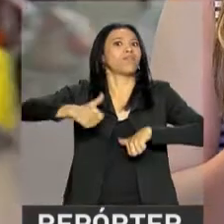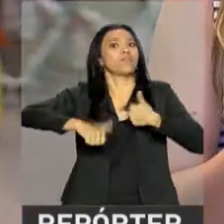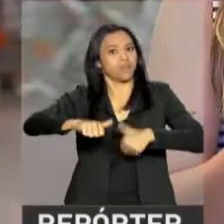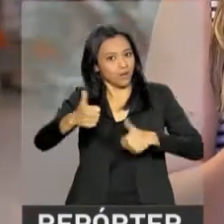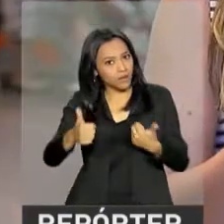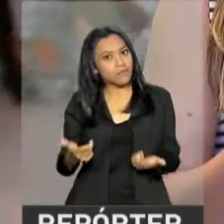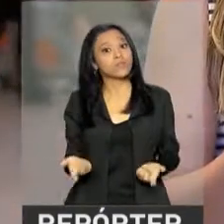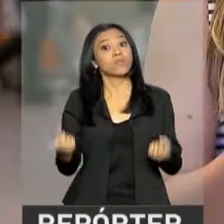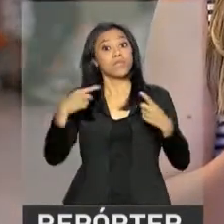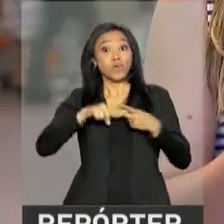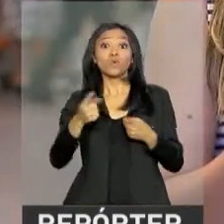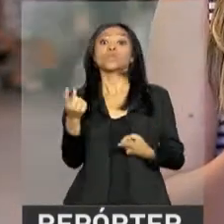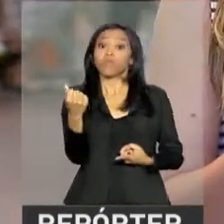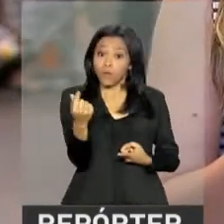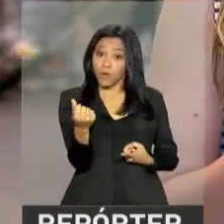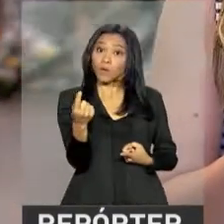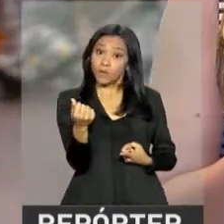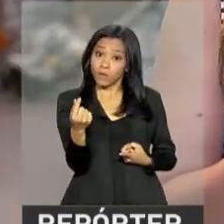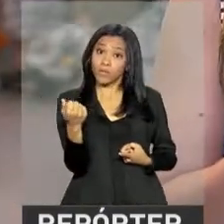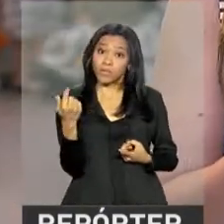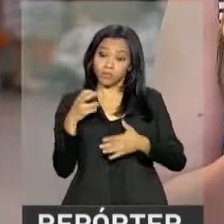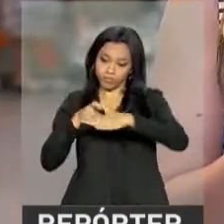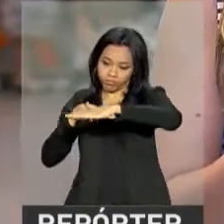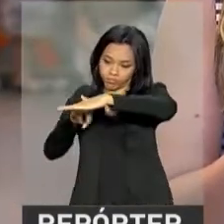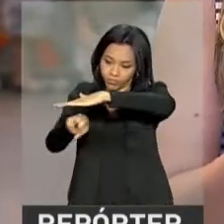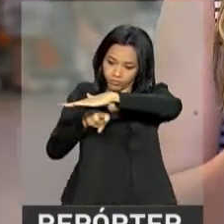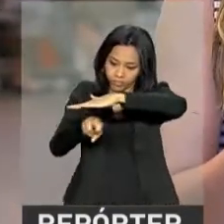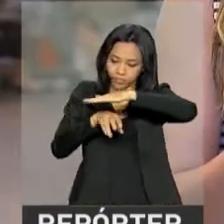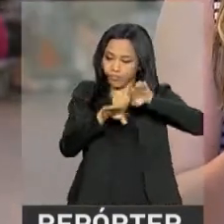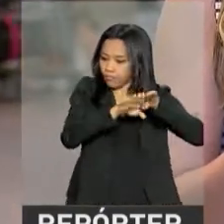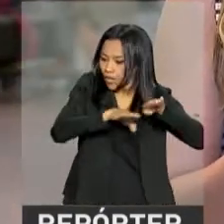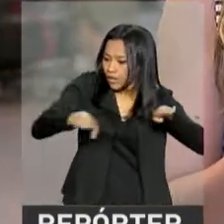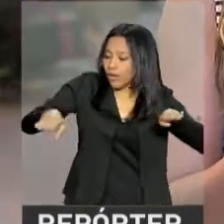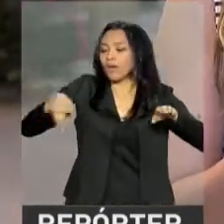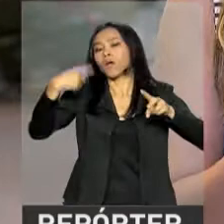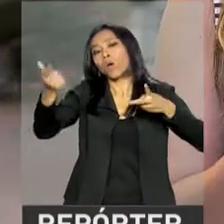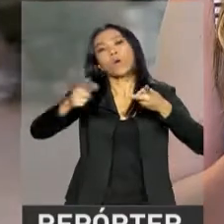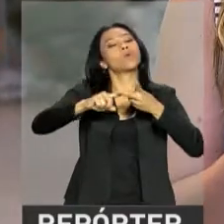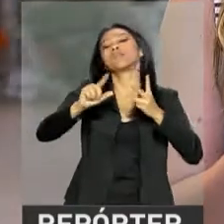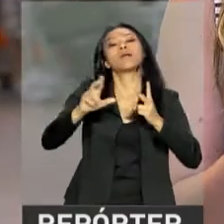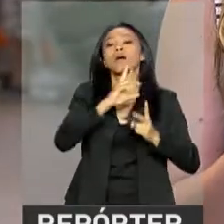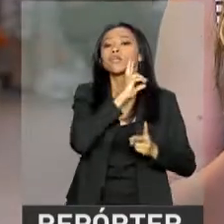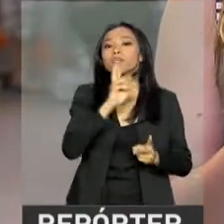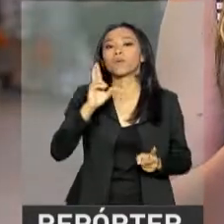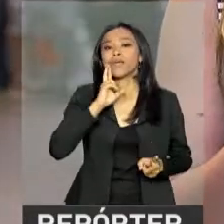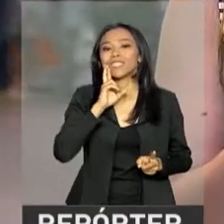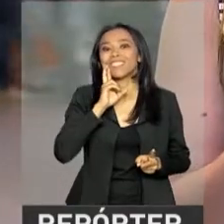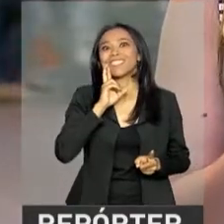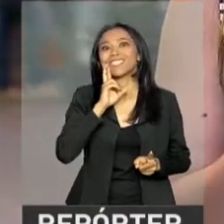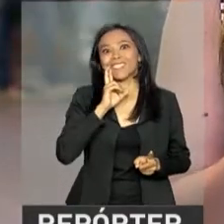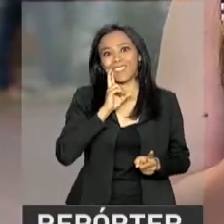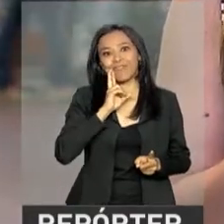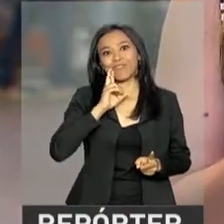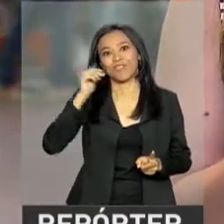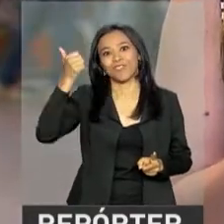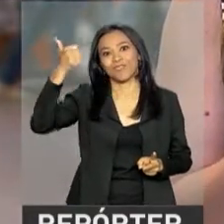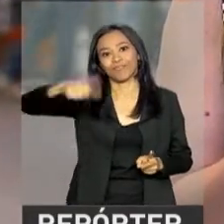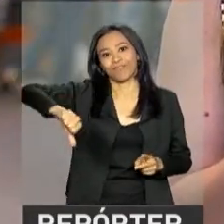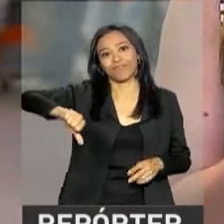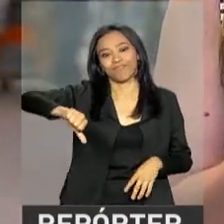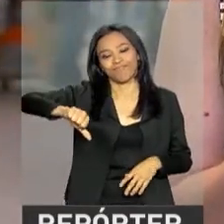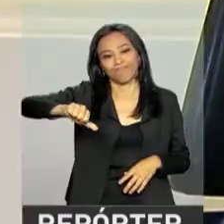os altos preços cobrados por estacionamentos e pelos produtos de lanchonetes e restaurantes foram os itens com as notas mais